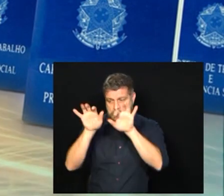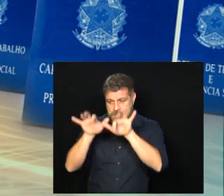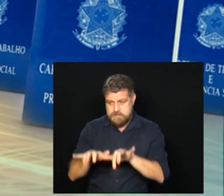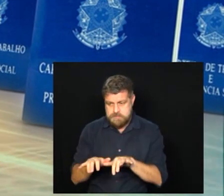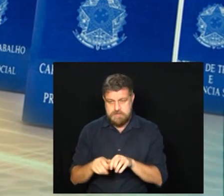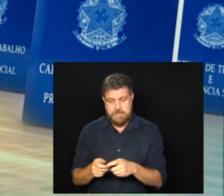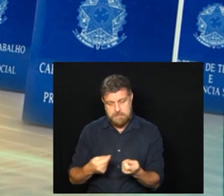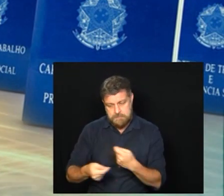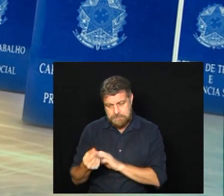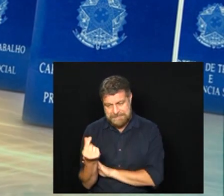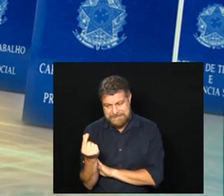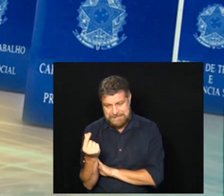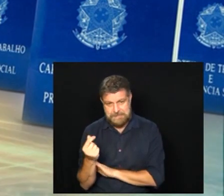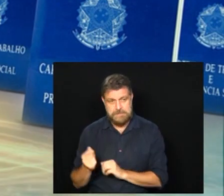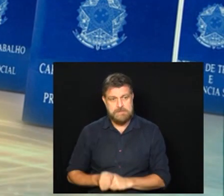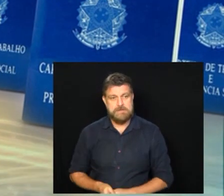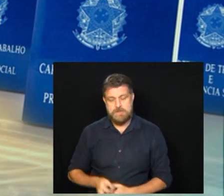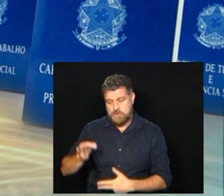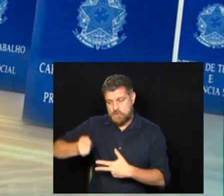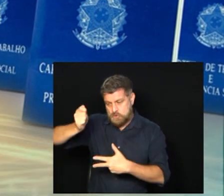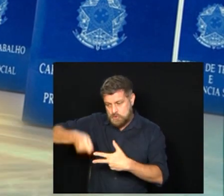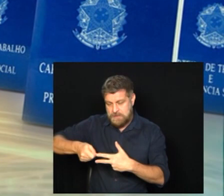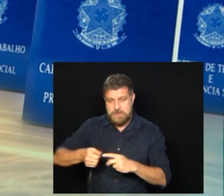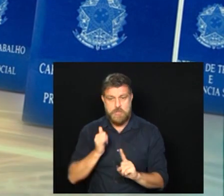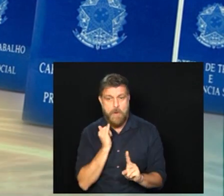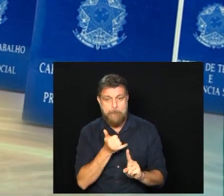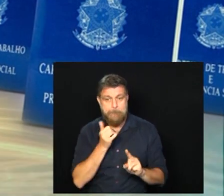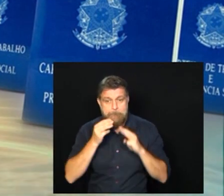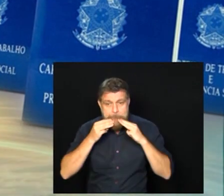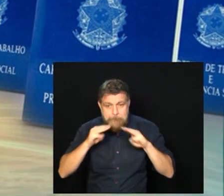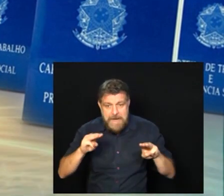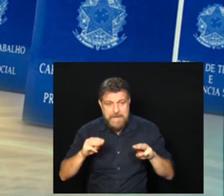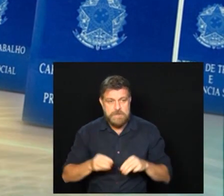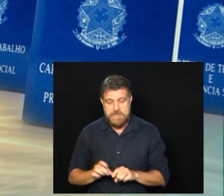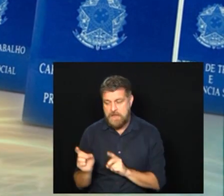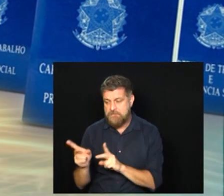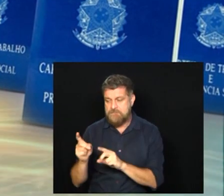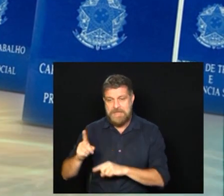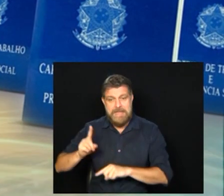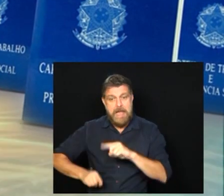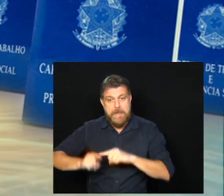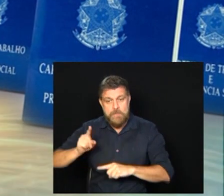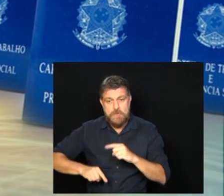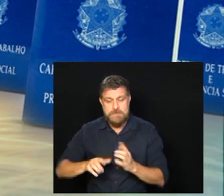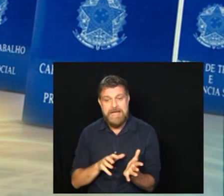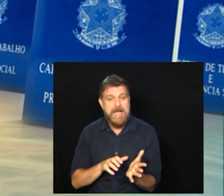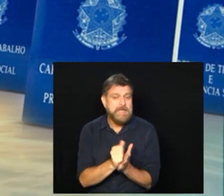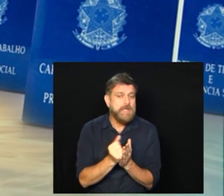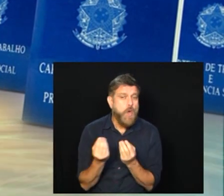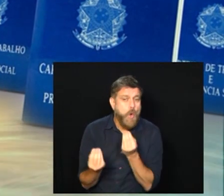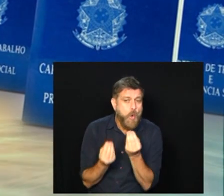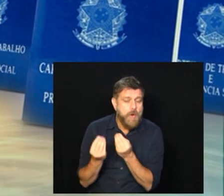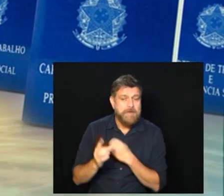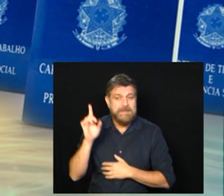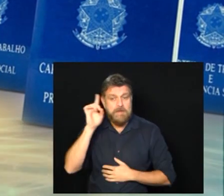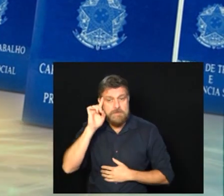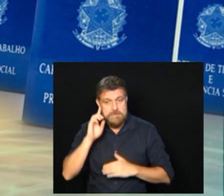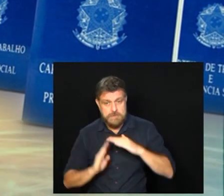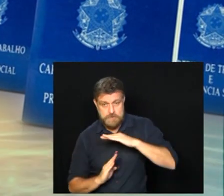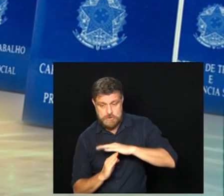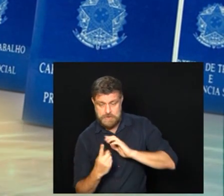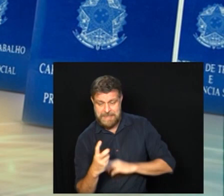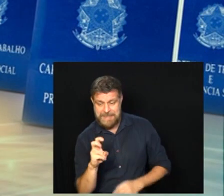finanças, jurídico, marketing, vendas e produtos. As inscrições poderão ser feitas até o dia 15 de